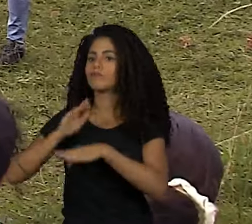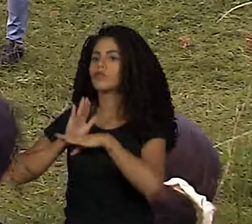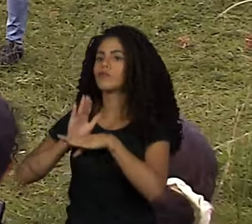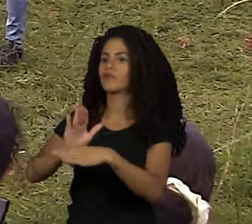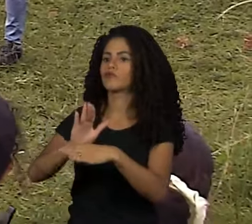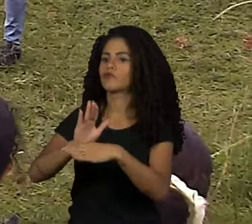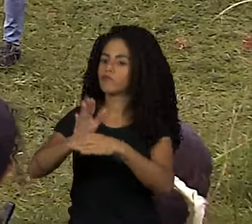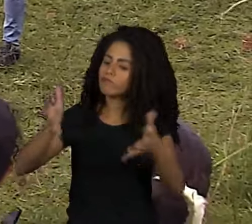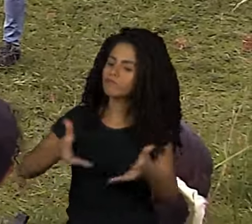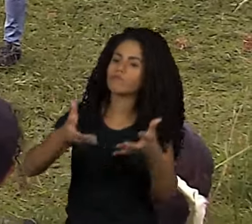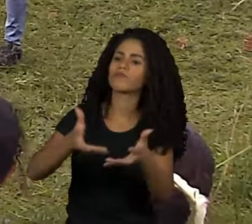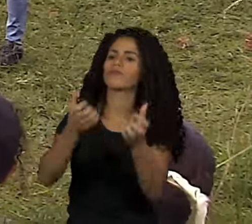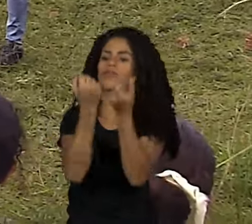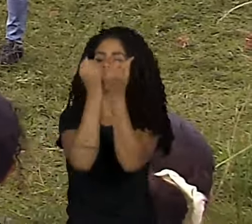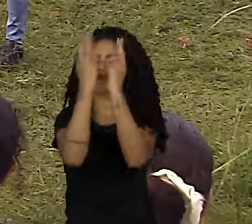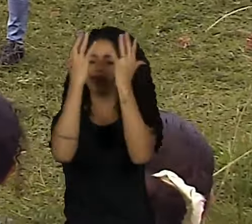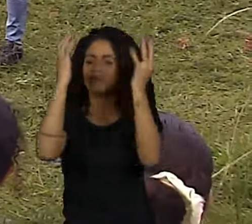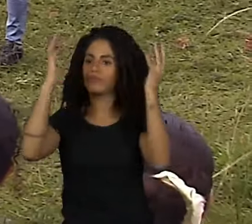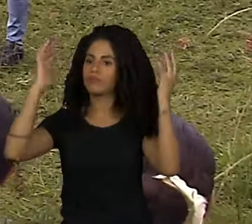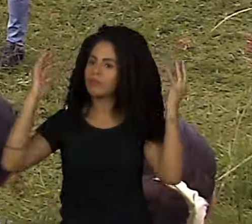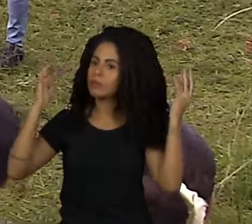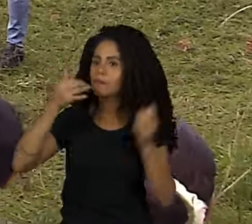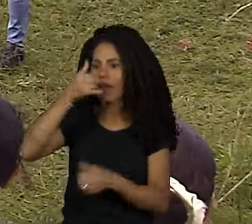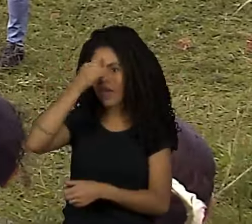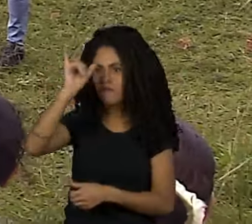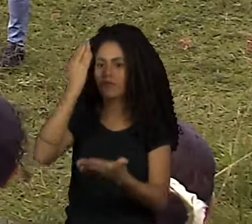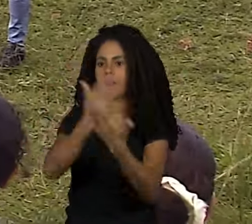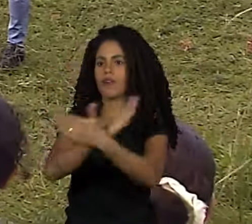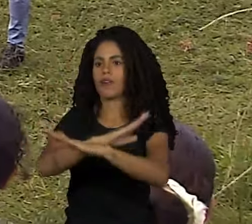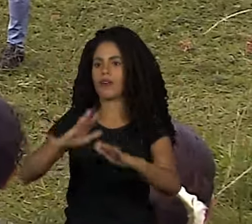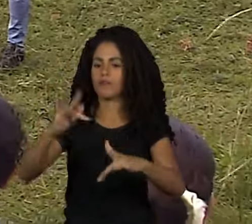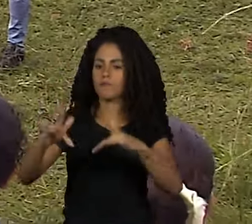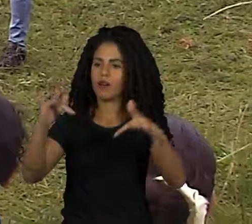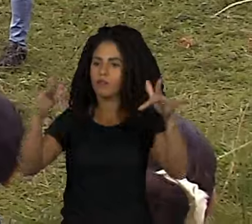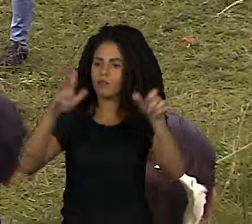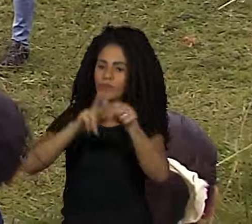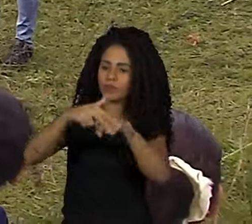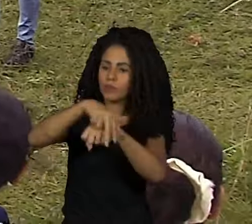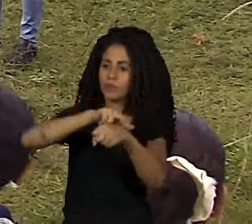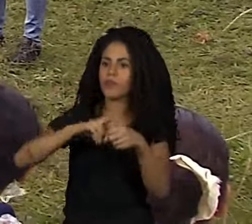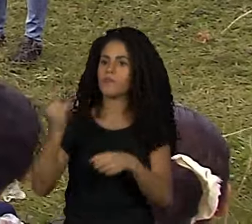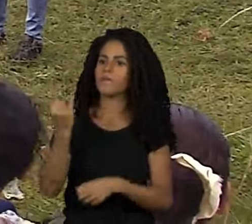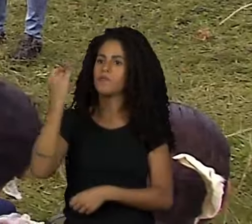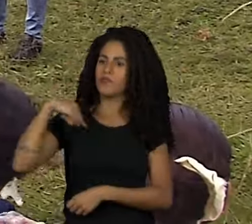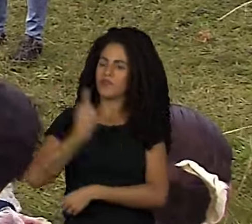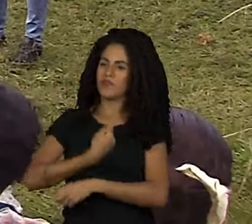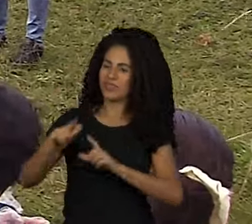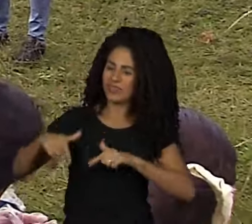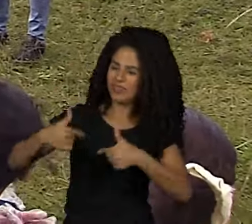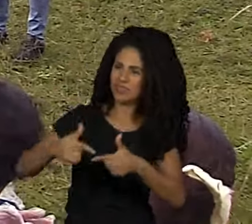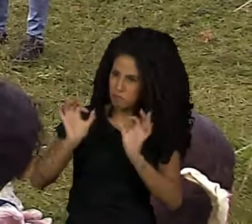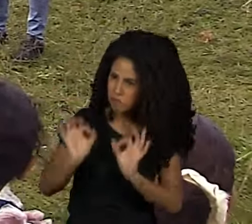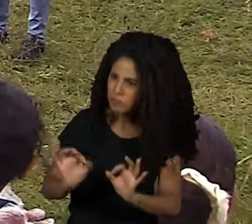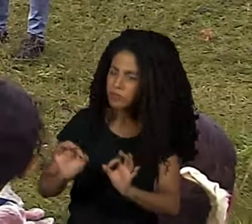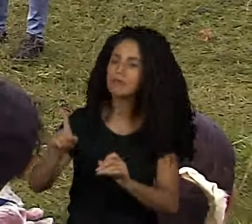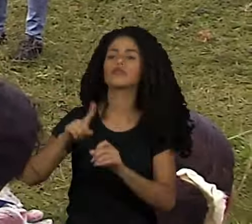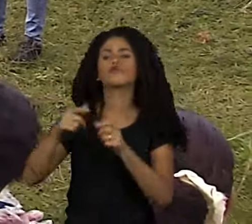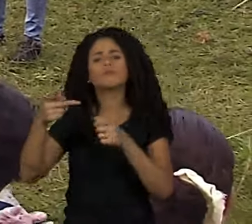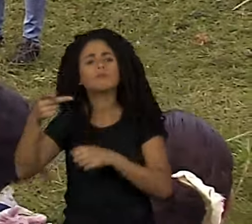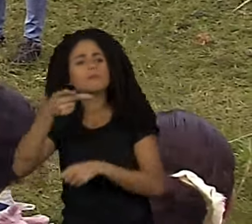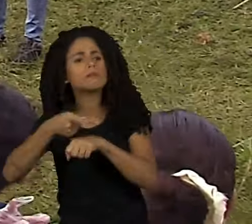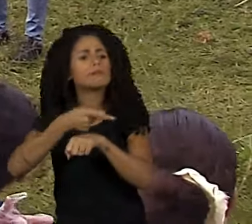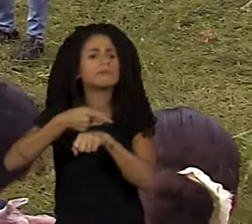cuidar do meio ambiente, tá? De combater a dengue. E é muito importante isso que a gente está fazendo aqui hoje, né? Ir atrás do mosquito,